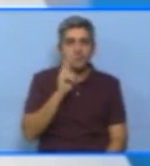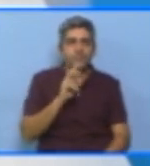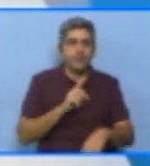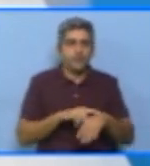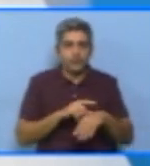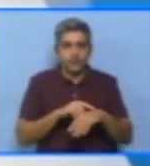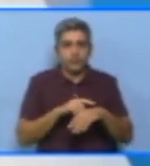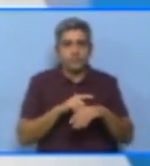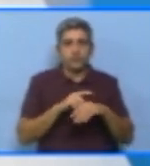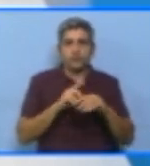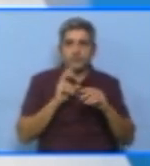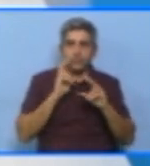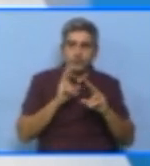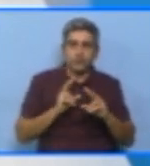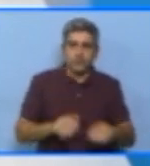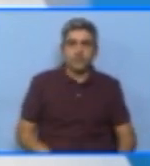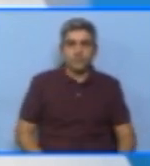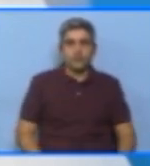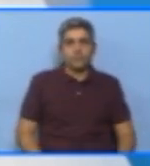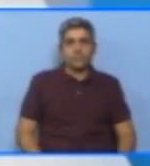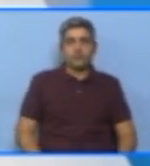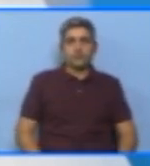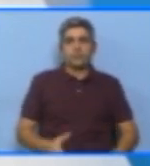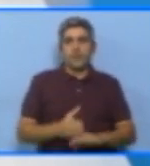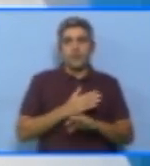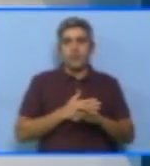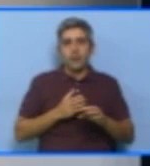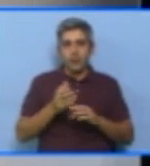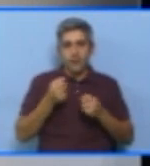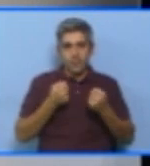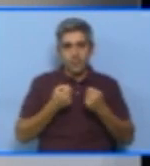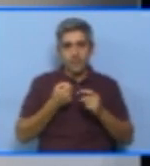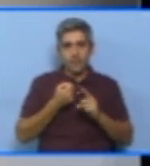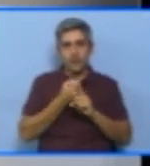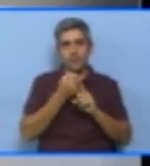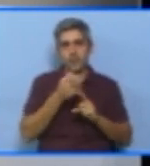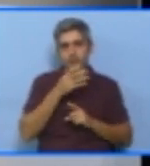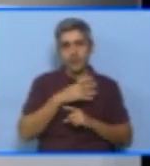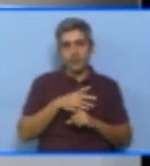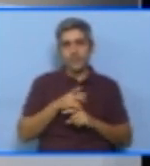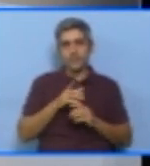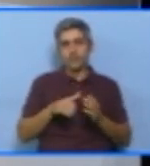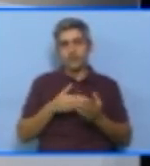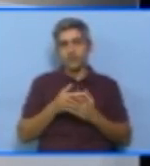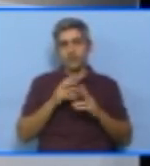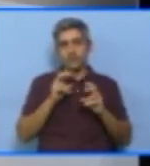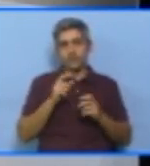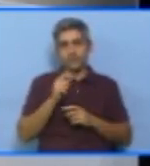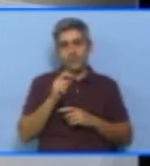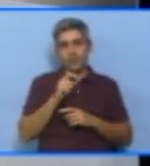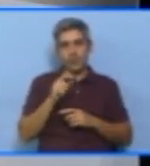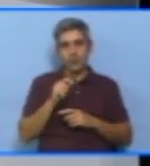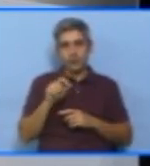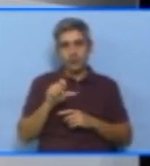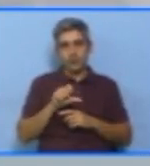e tornando-o útil, e antes de ir aceitar esse desafio que me é proposto sobre Ezequiel, que